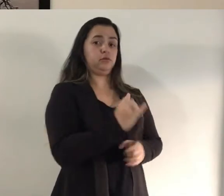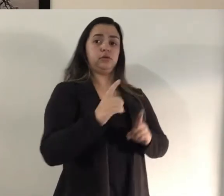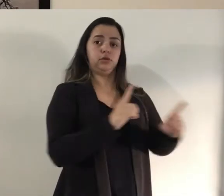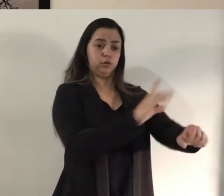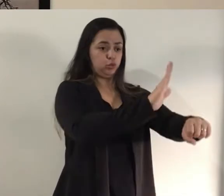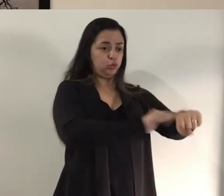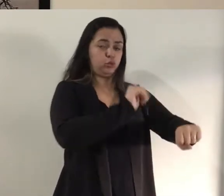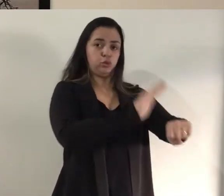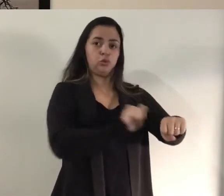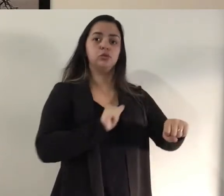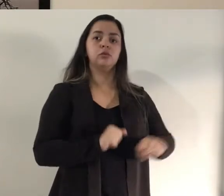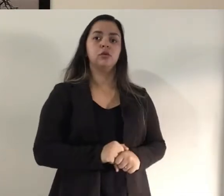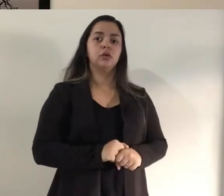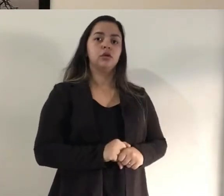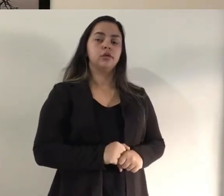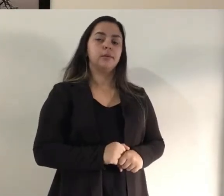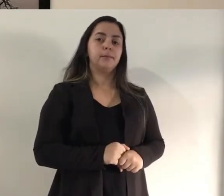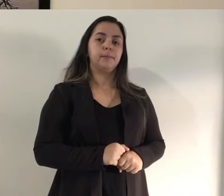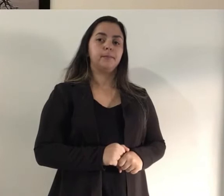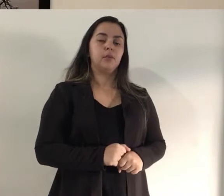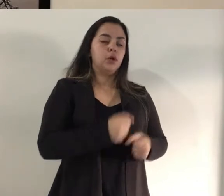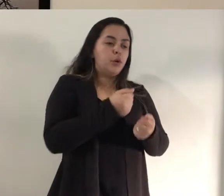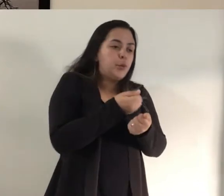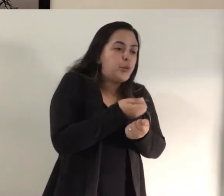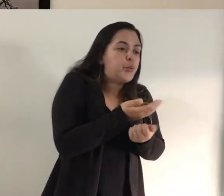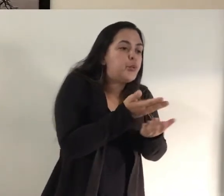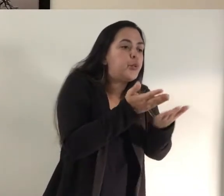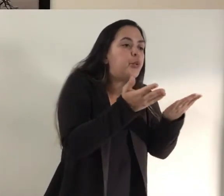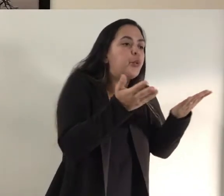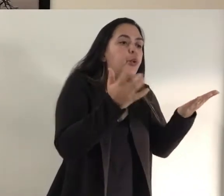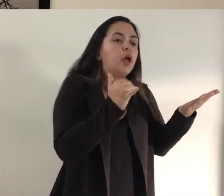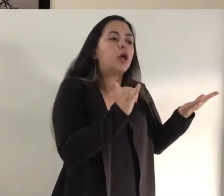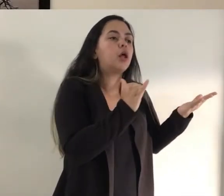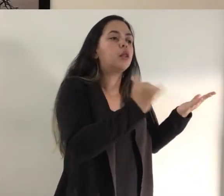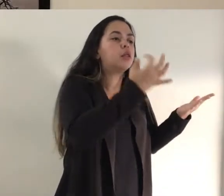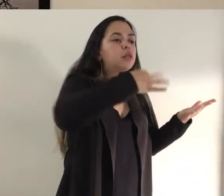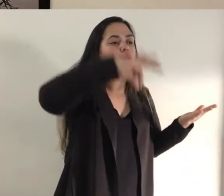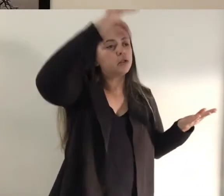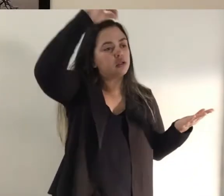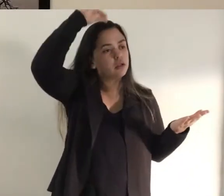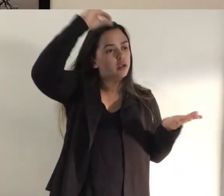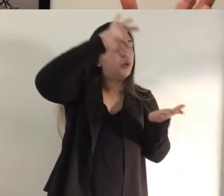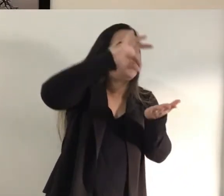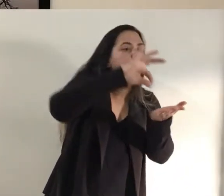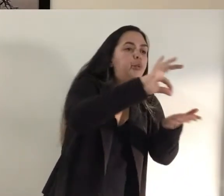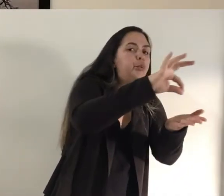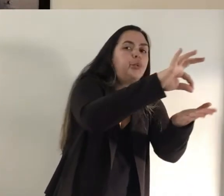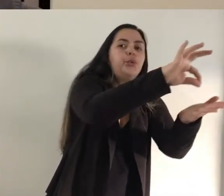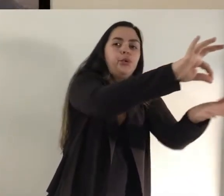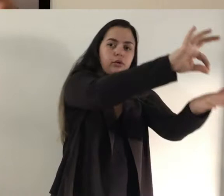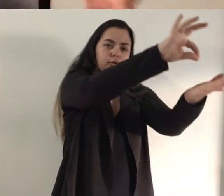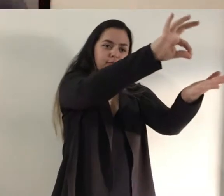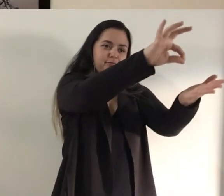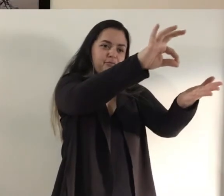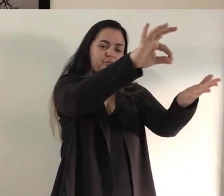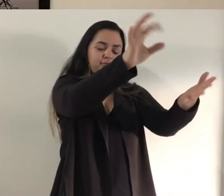soprou sobre eles e disse-lhes, recebam o Espírito Santo. Que maravilha! Imagina, olha,